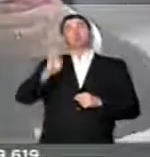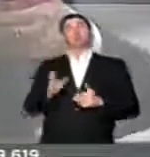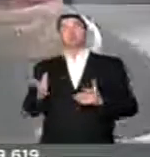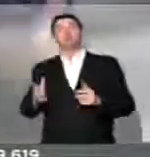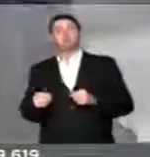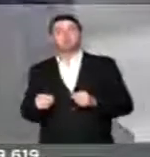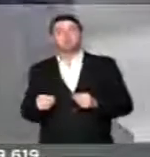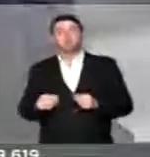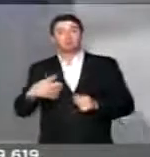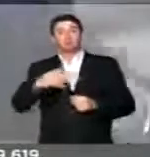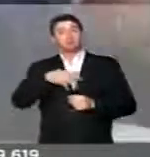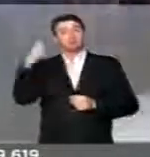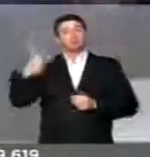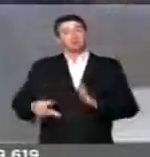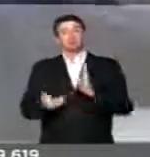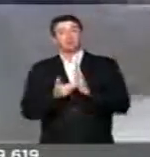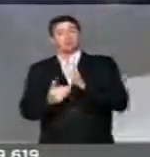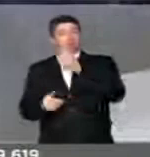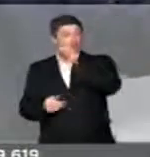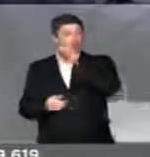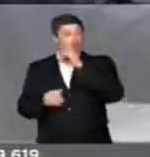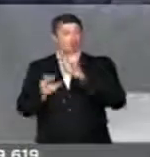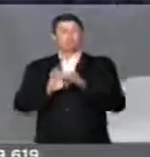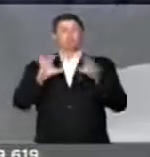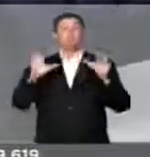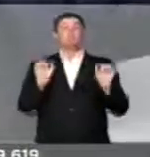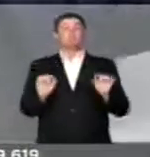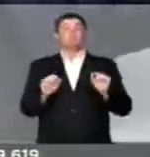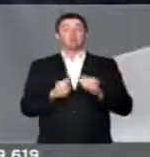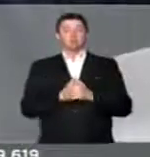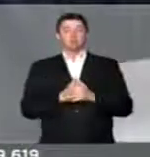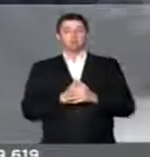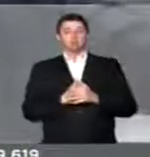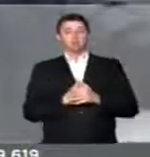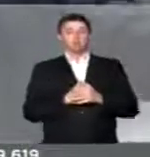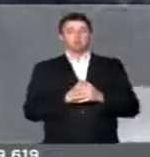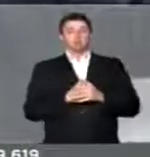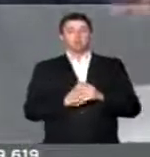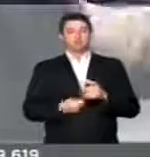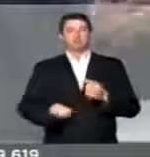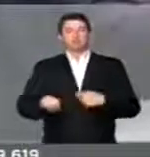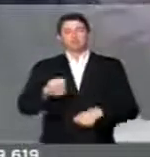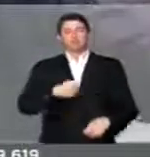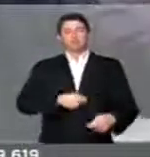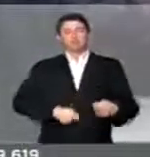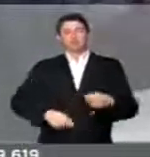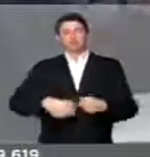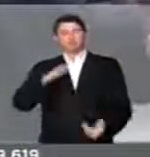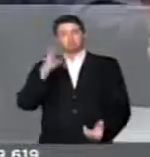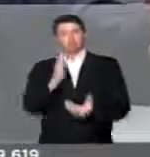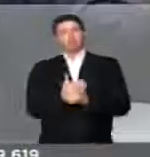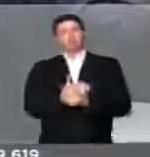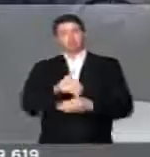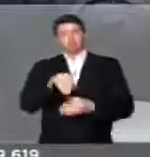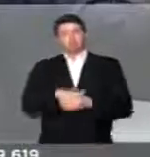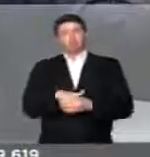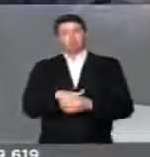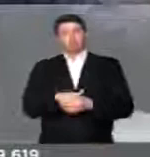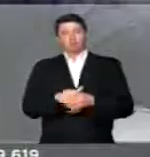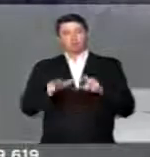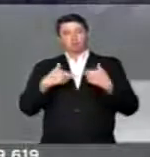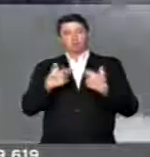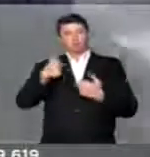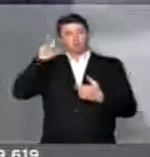e ao sentimento dessa casa, permitindo que aqui tramitasse e fosse ontem, naquela